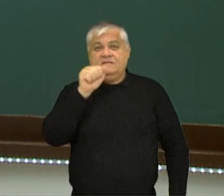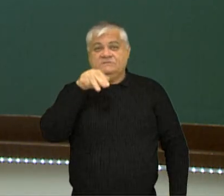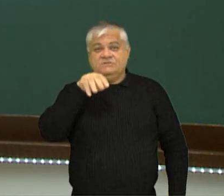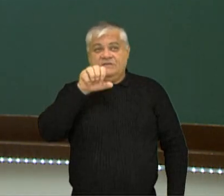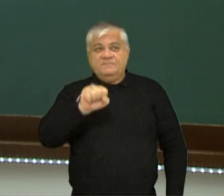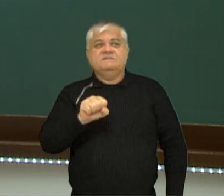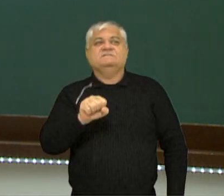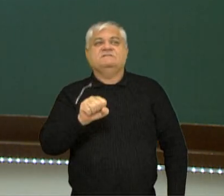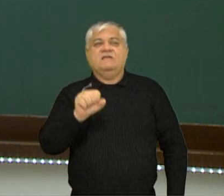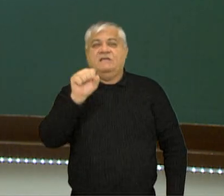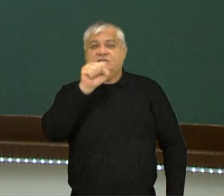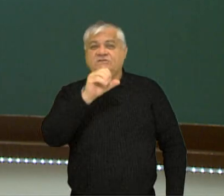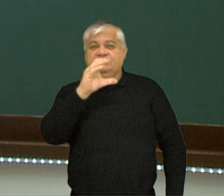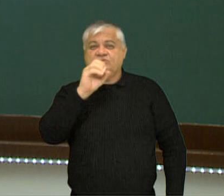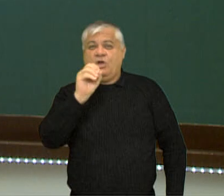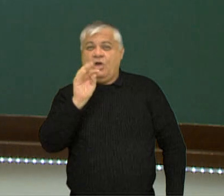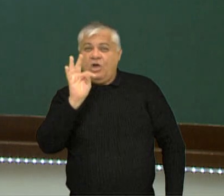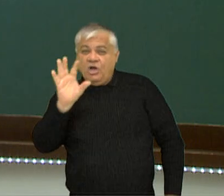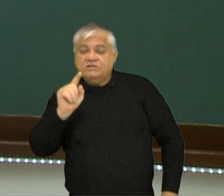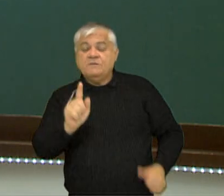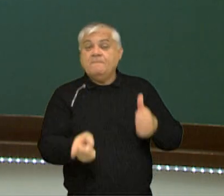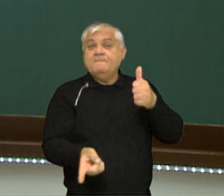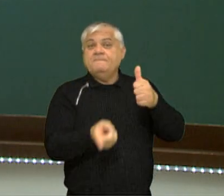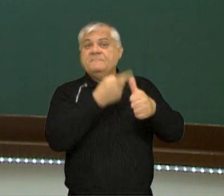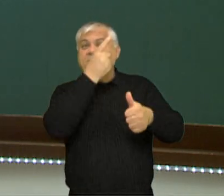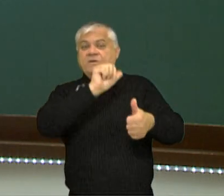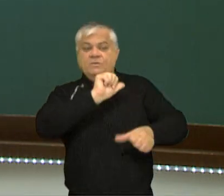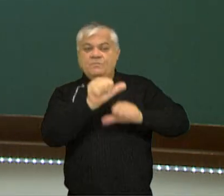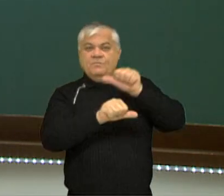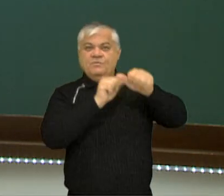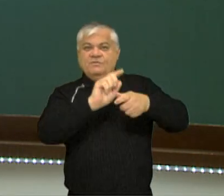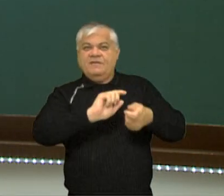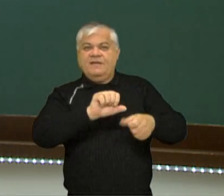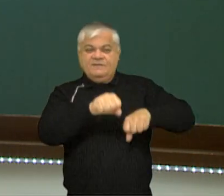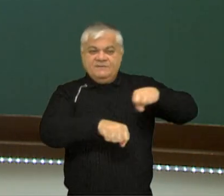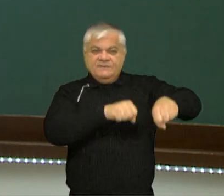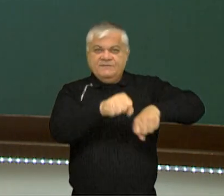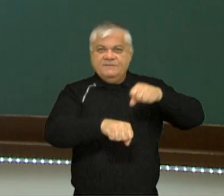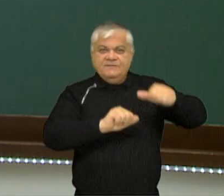foi o primeiro a modificar uma bike para andar na